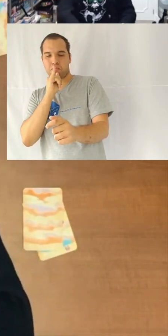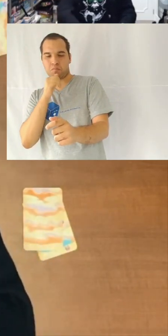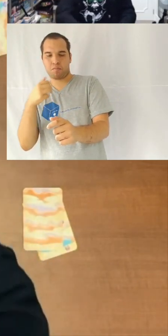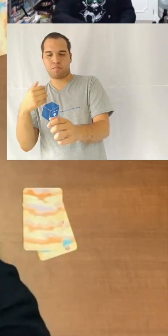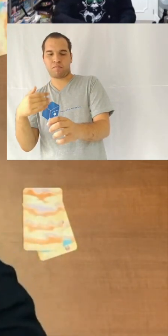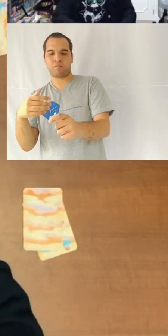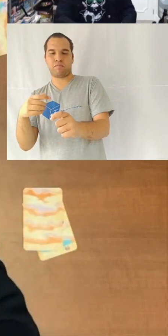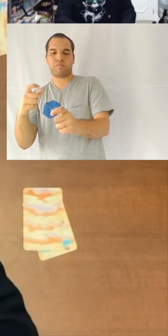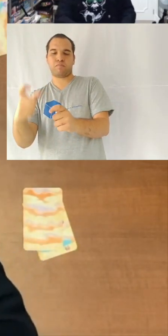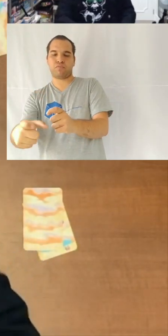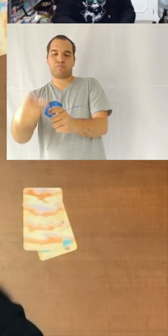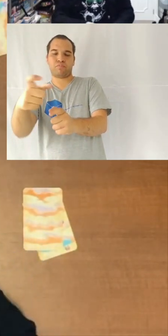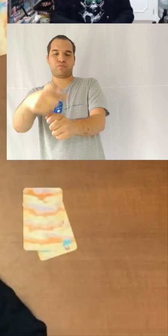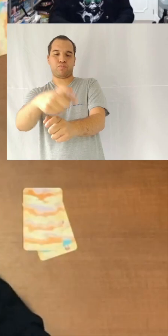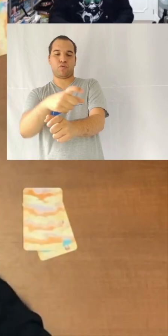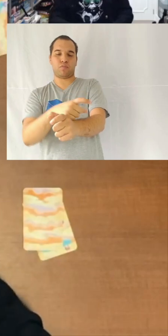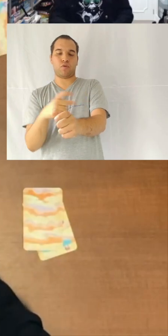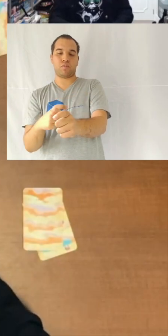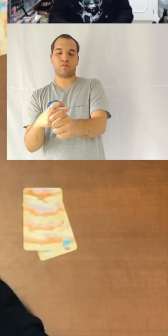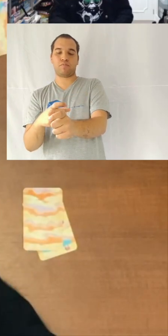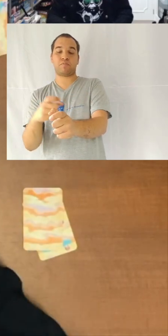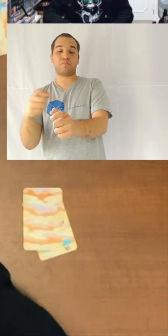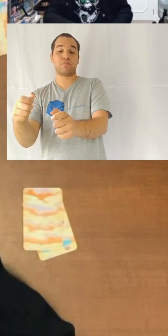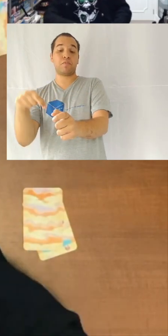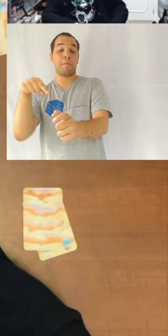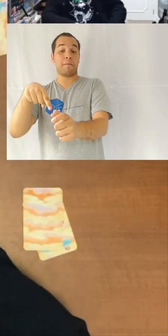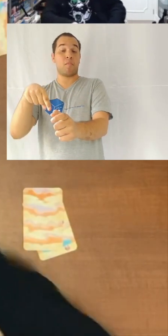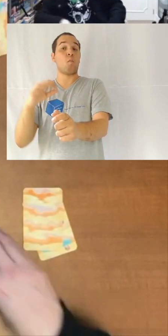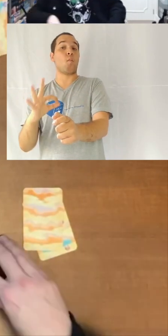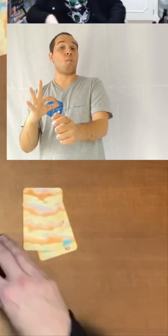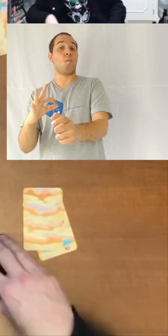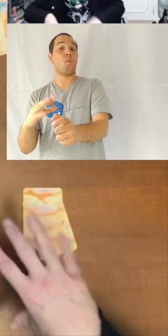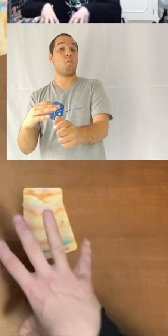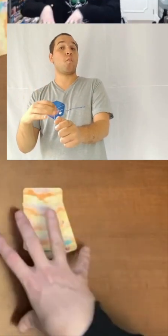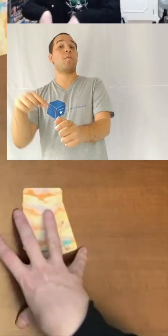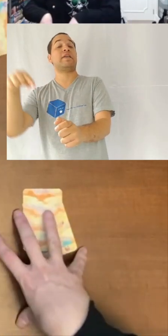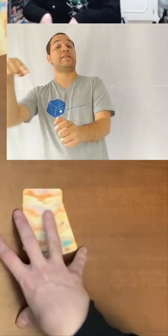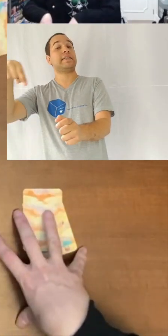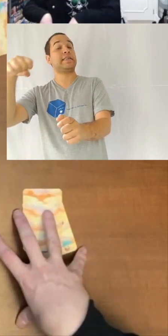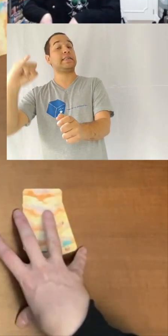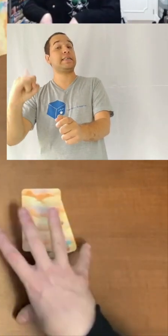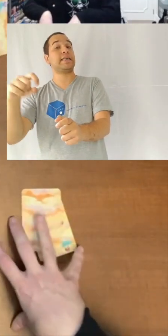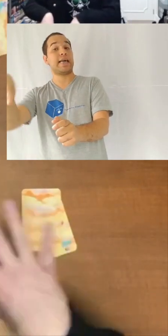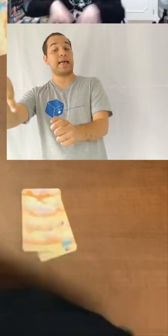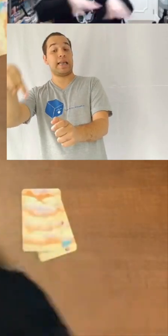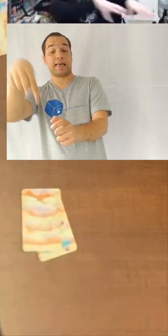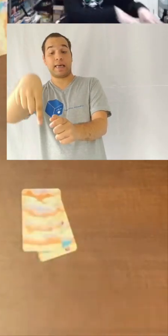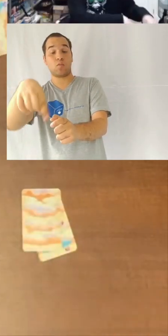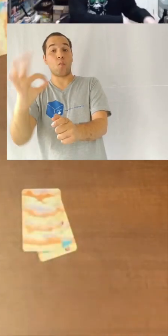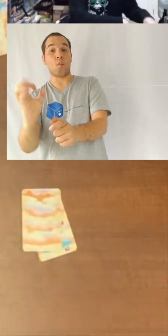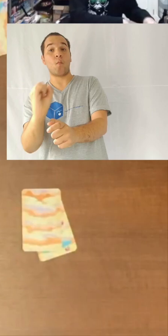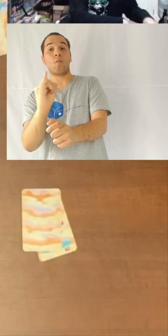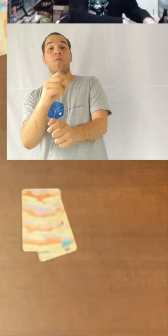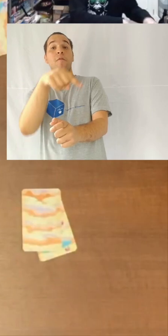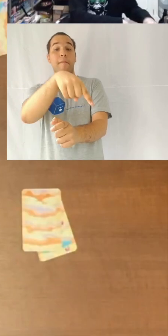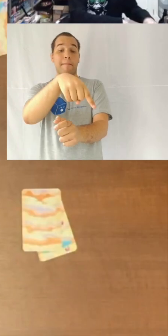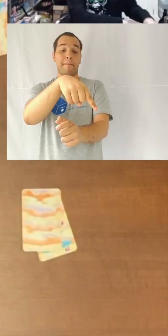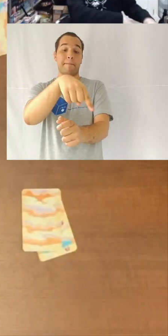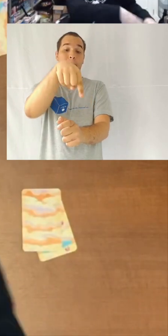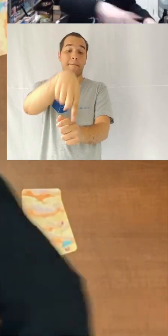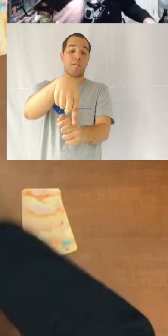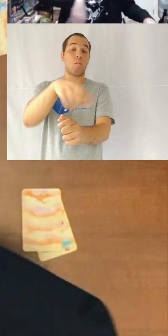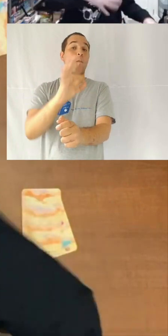com o espaço vazio voltado para ele. E aí é a vez do próximo jogador.